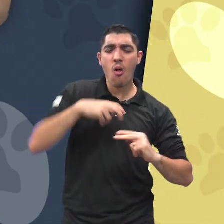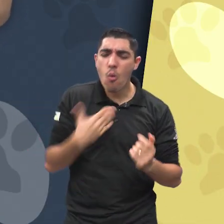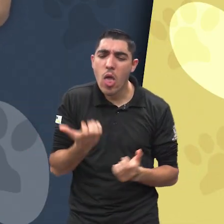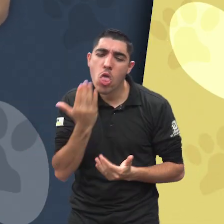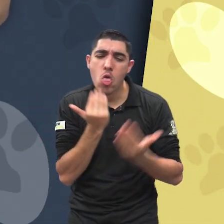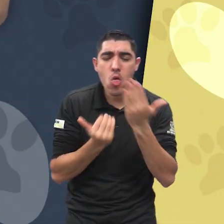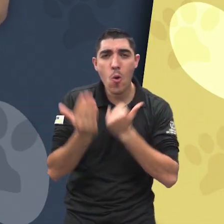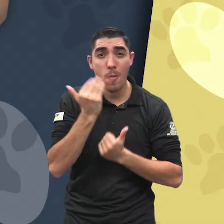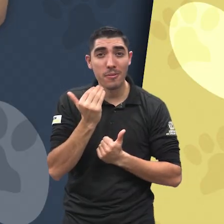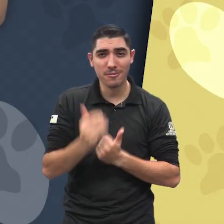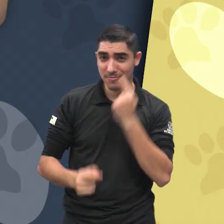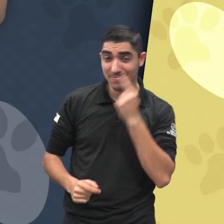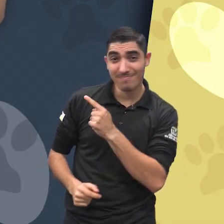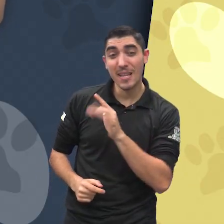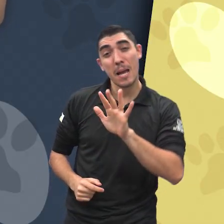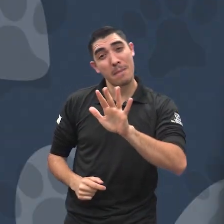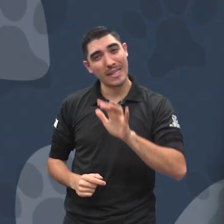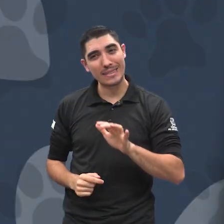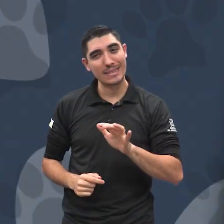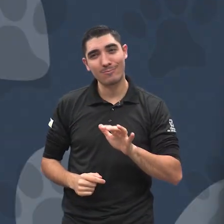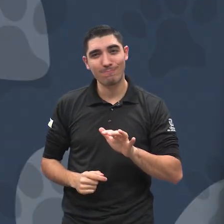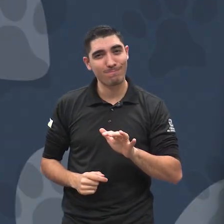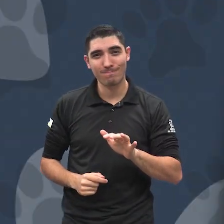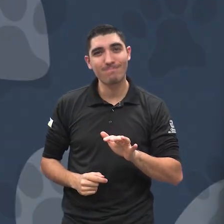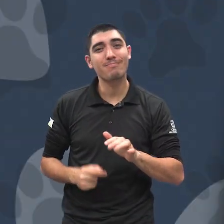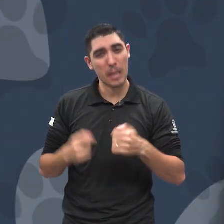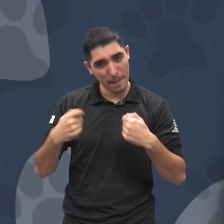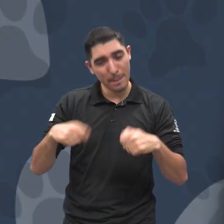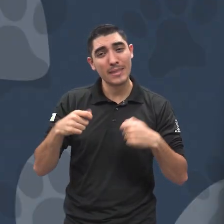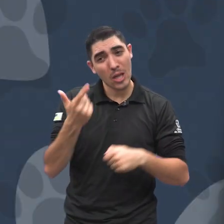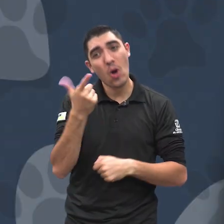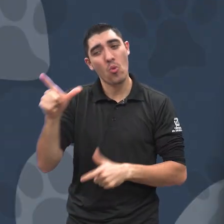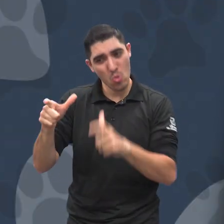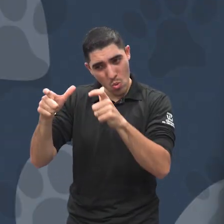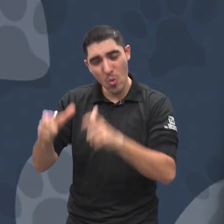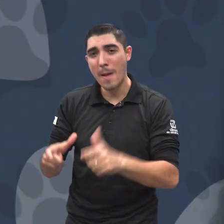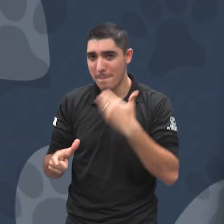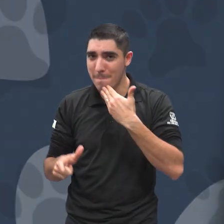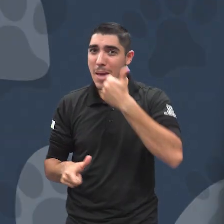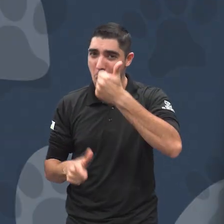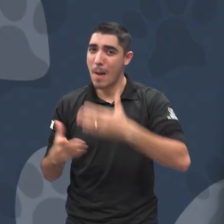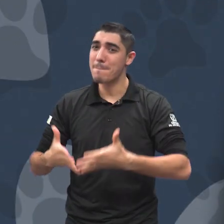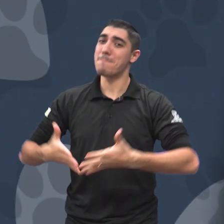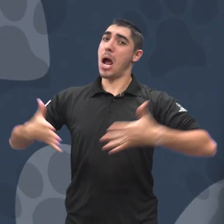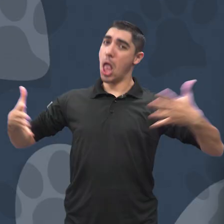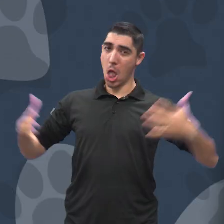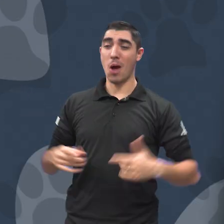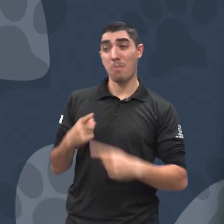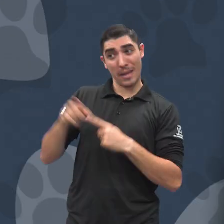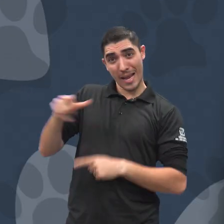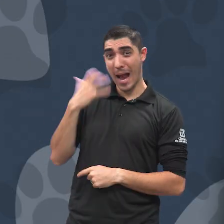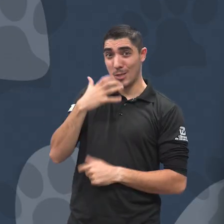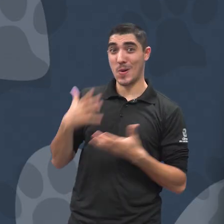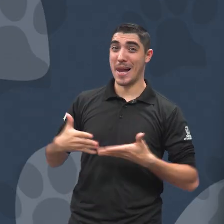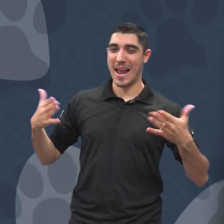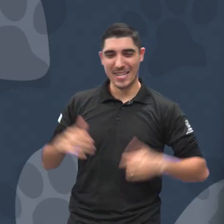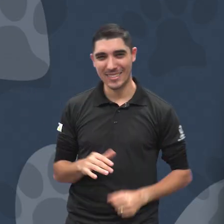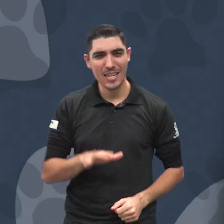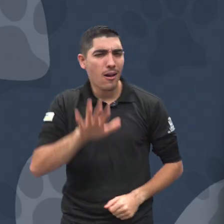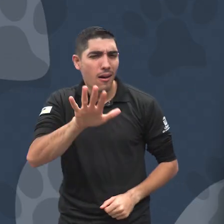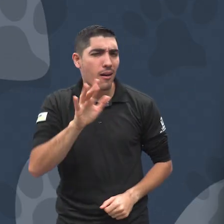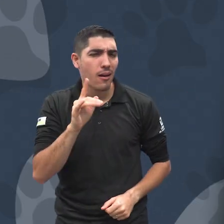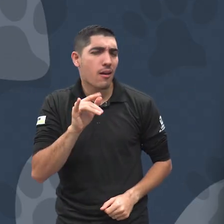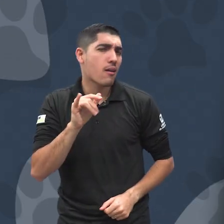pra saborear um petisco. Mas acho que não vai dar não, hein? Vai ter que encontrar um outro cantinho mais espaçoso pra você fazer esse